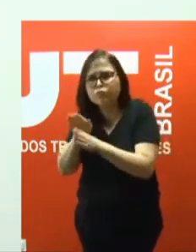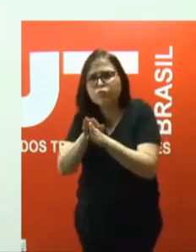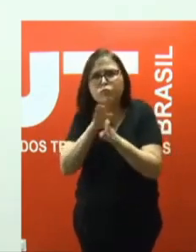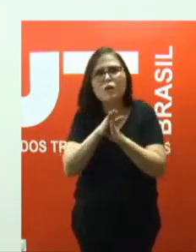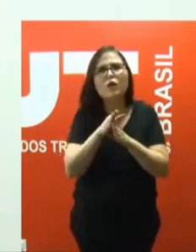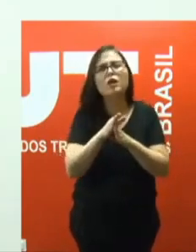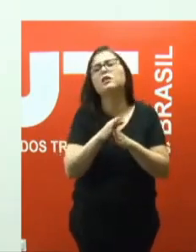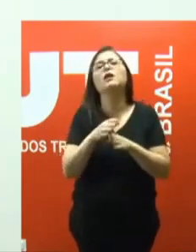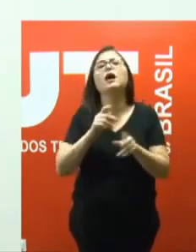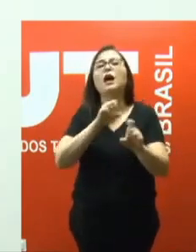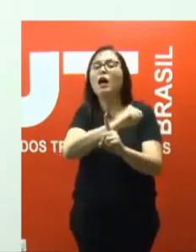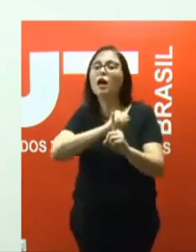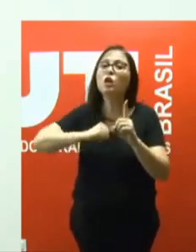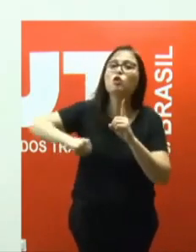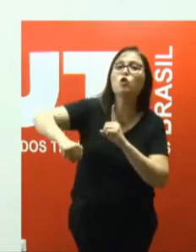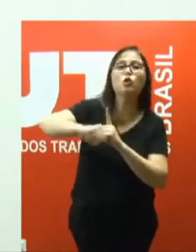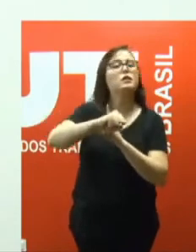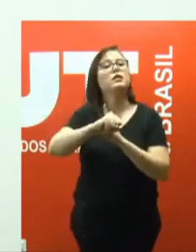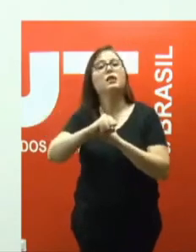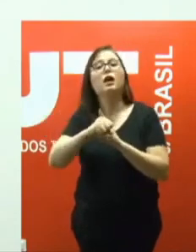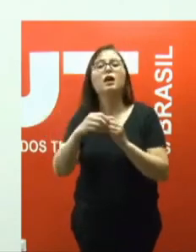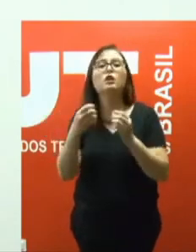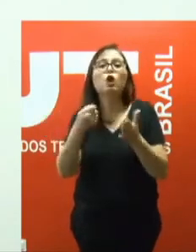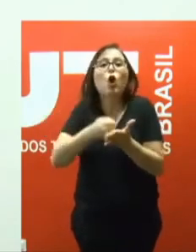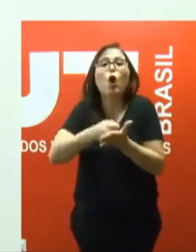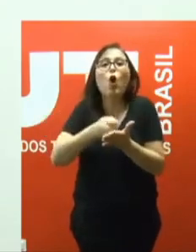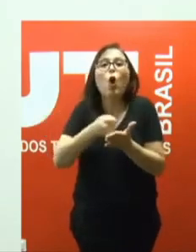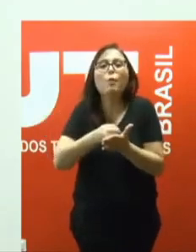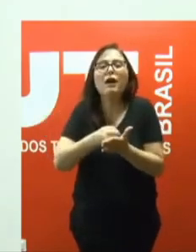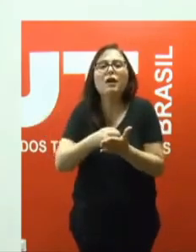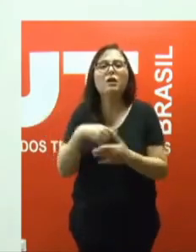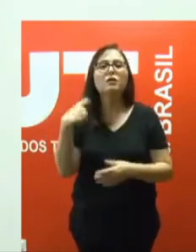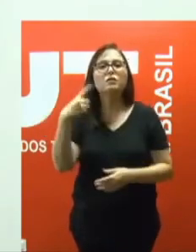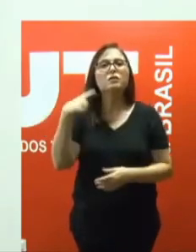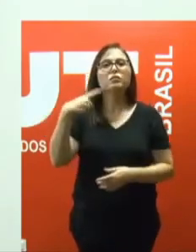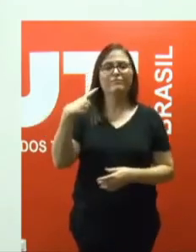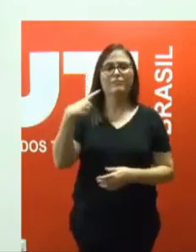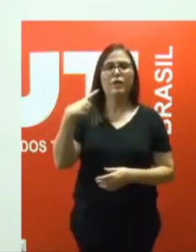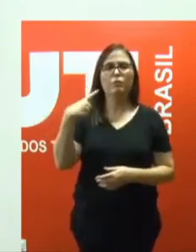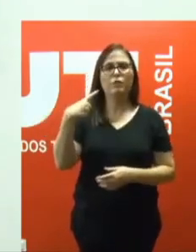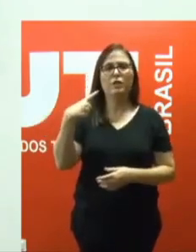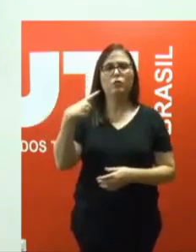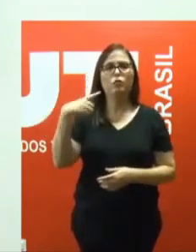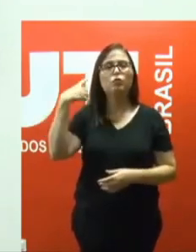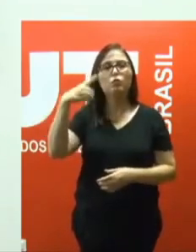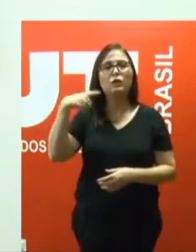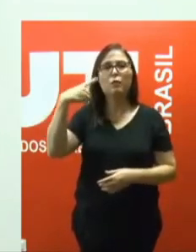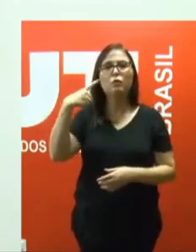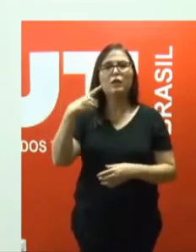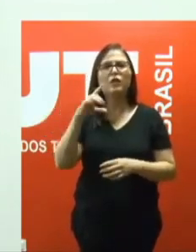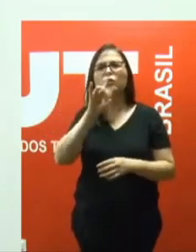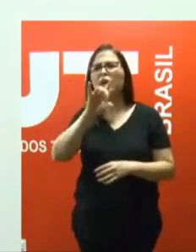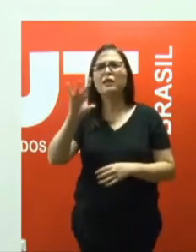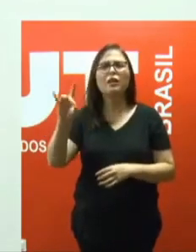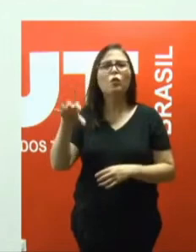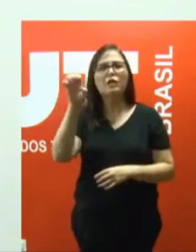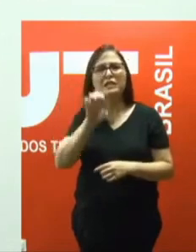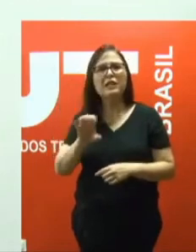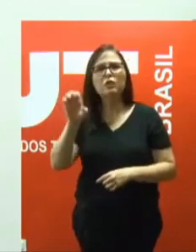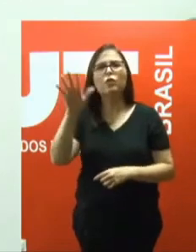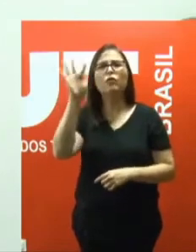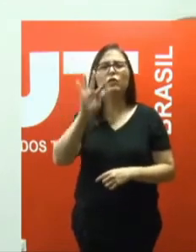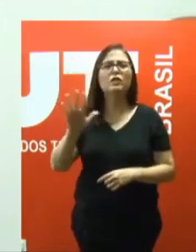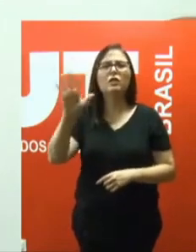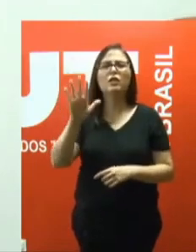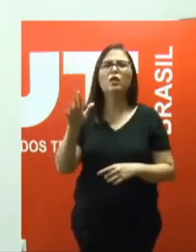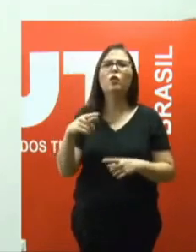coisas. Porque, Sérgio, daqui para frente nós vamos ter que mudar o jeito de fazer pressão no Congresso Nacional. Eu queria dizer para vocês, com